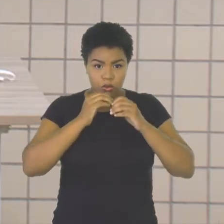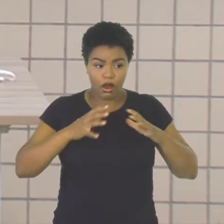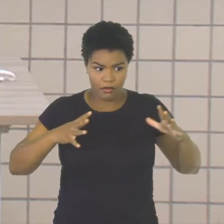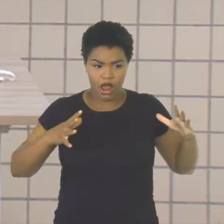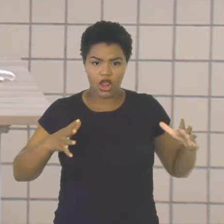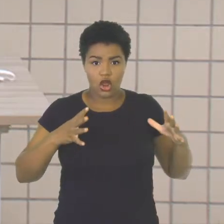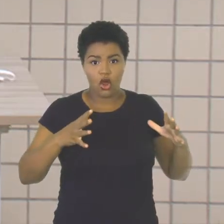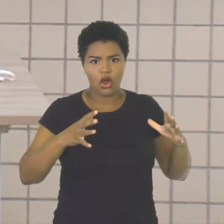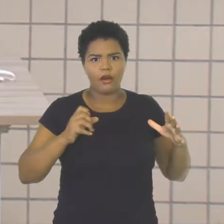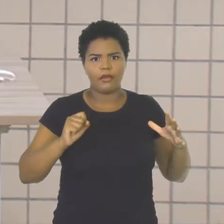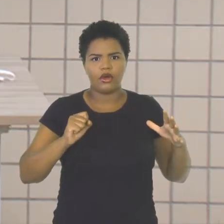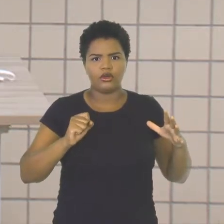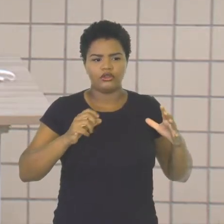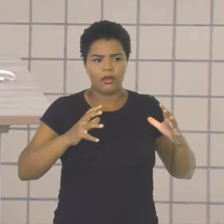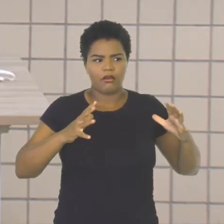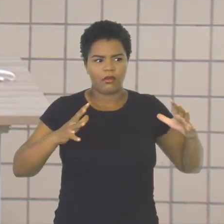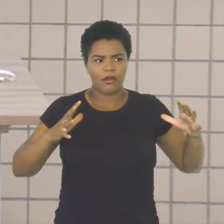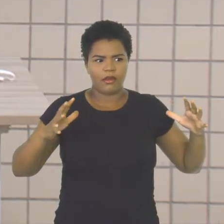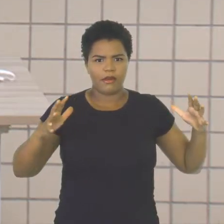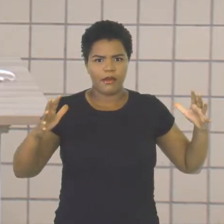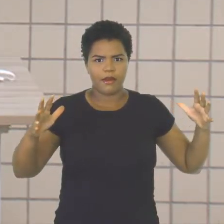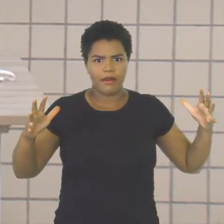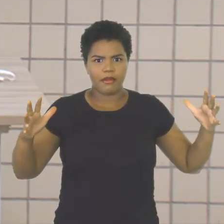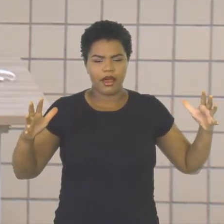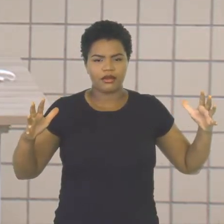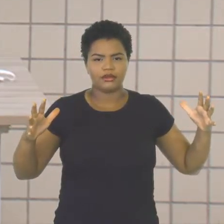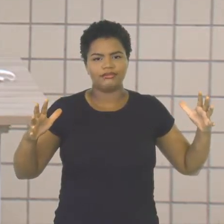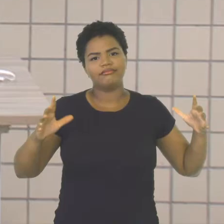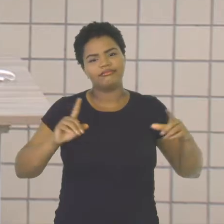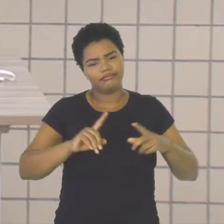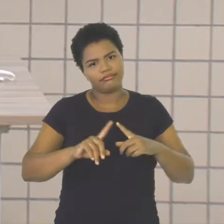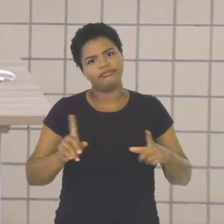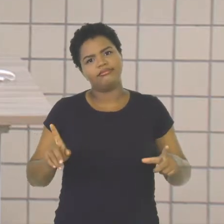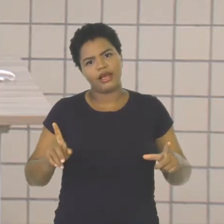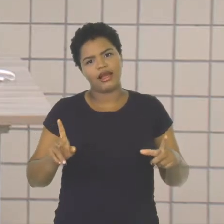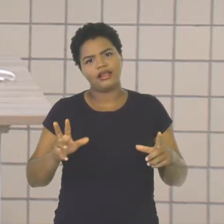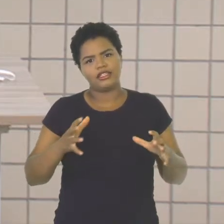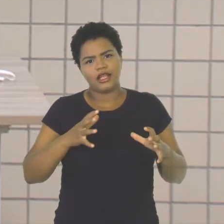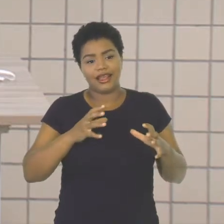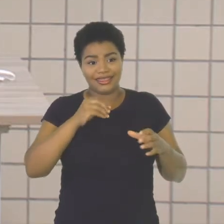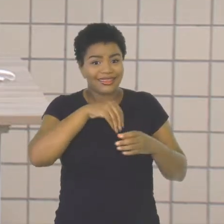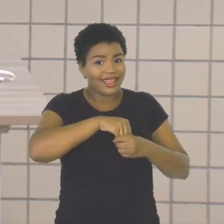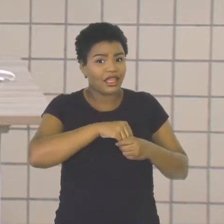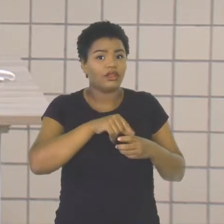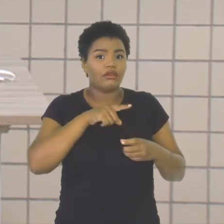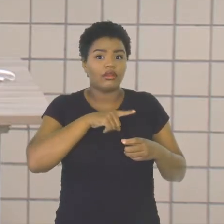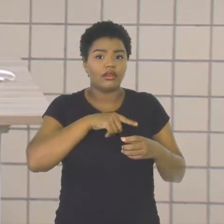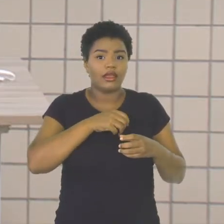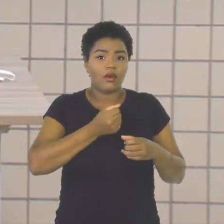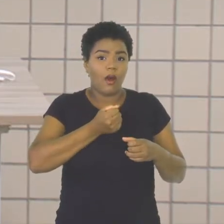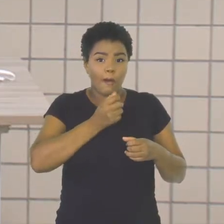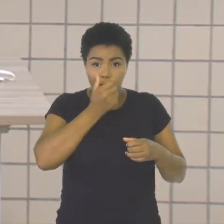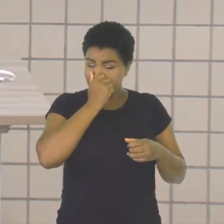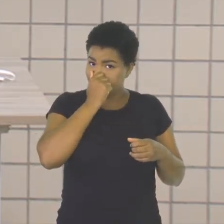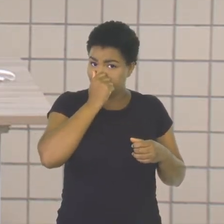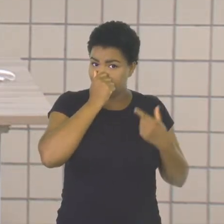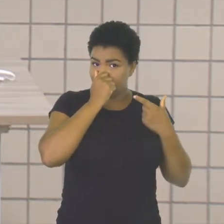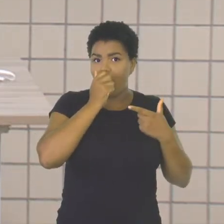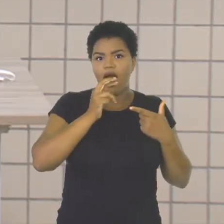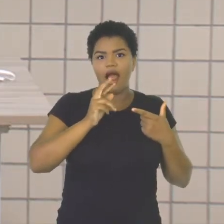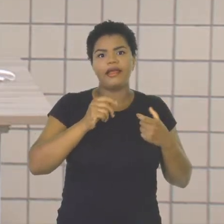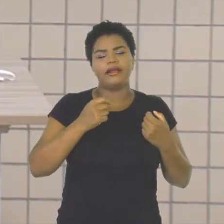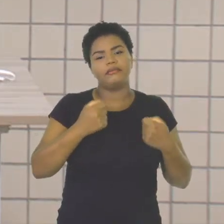poderia ficar maior e maior e maior, mas querendo ou não, ele estava comprimido aqui dentro. Esse ar está aqui dentro,